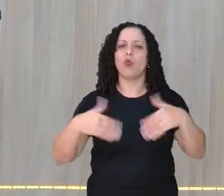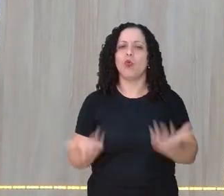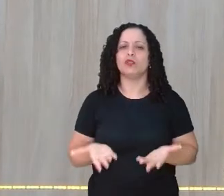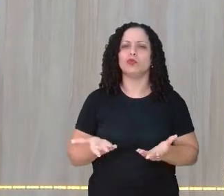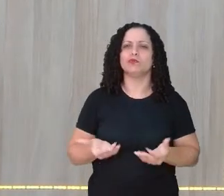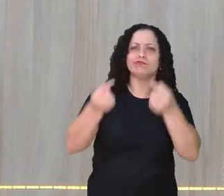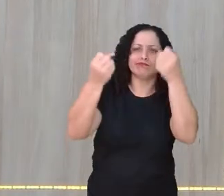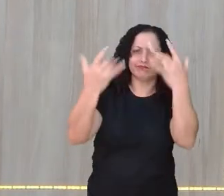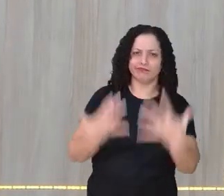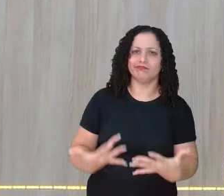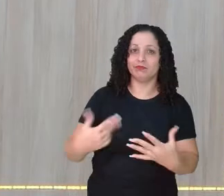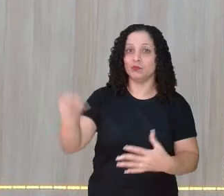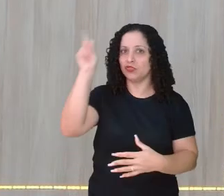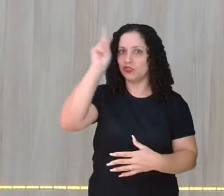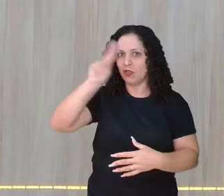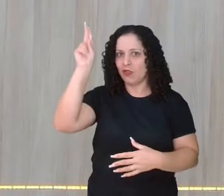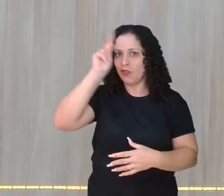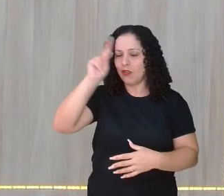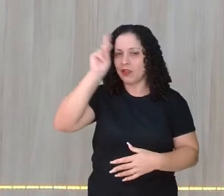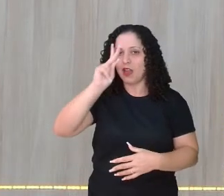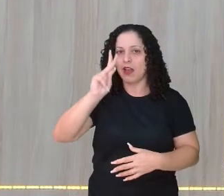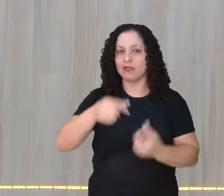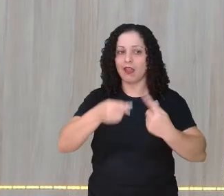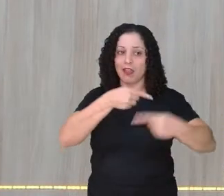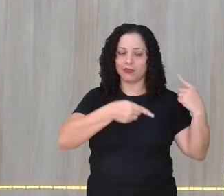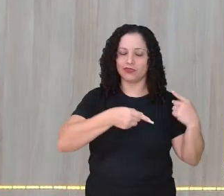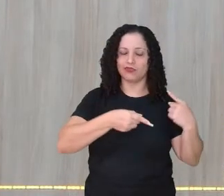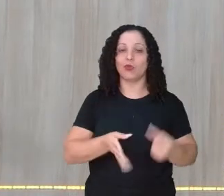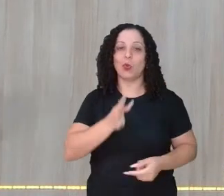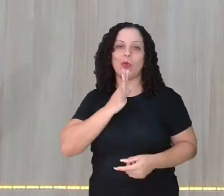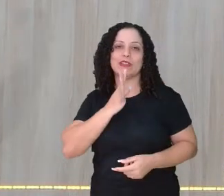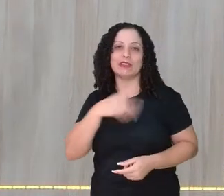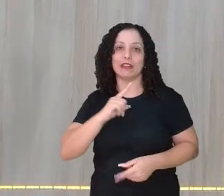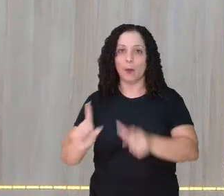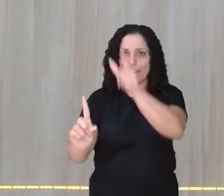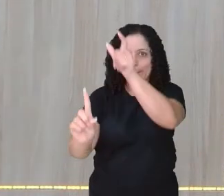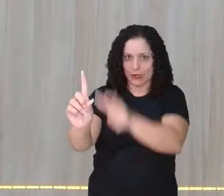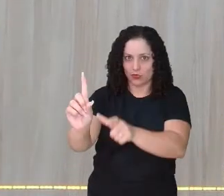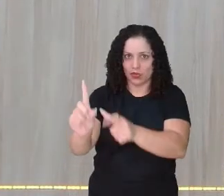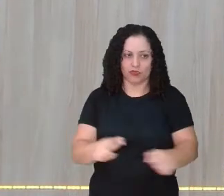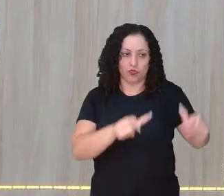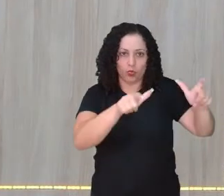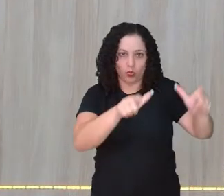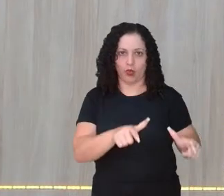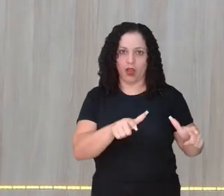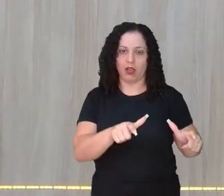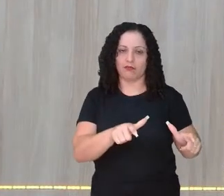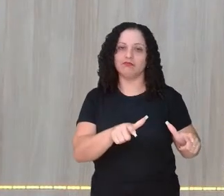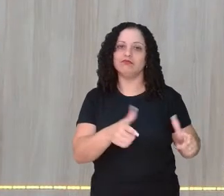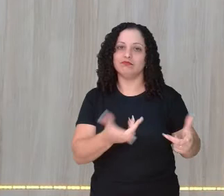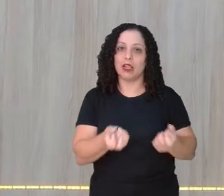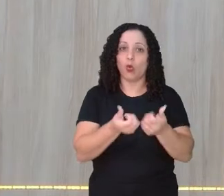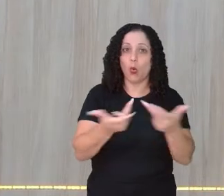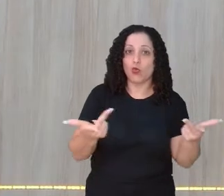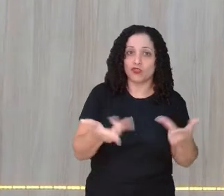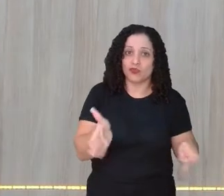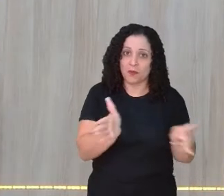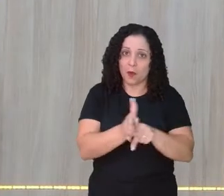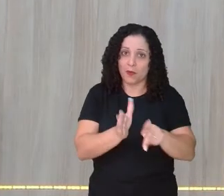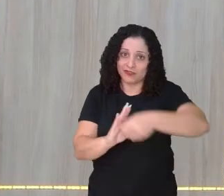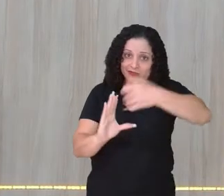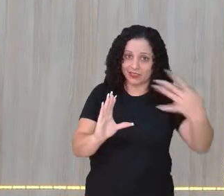um fato, a gente precisa ter um personagem, a gente precisa ter um lugar, a gente vai ver que esses são os